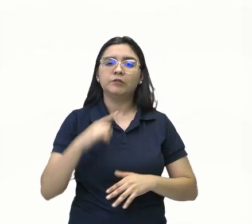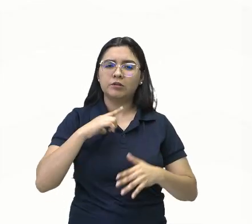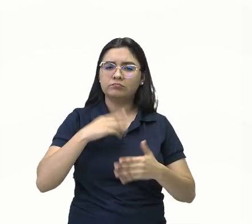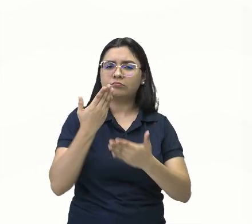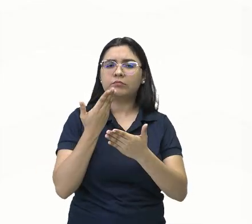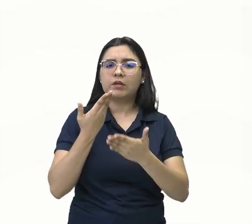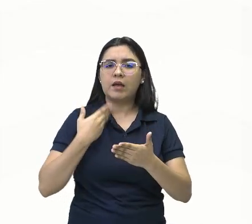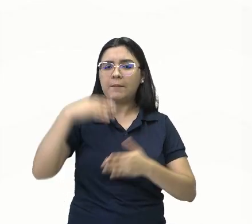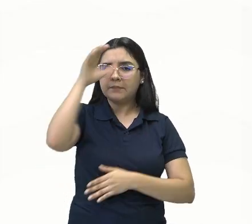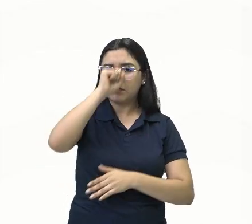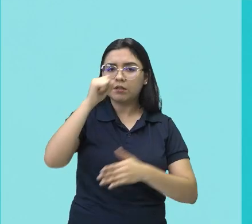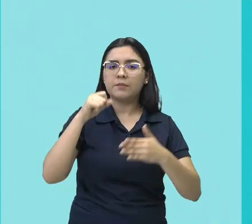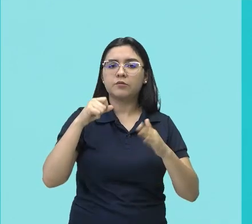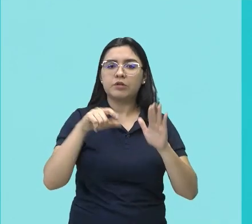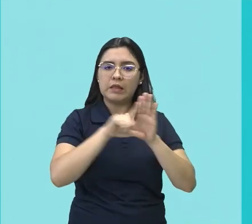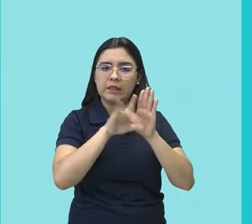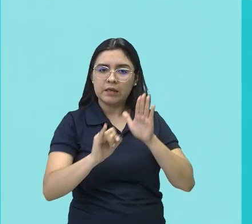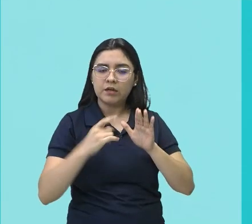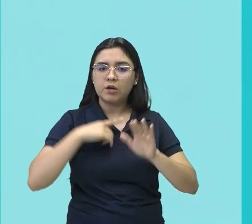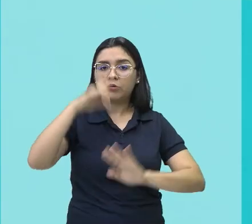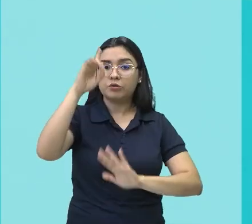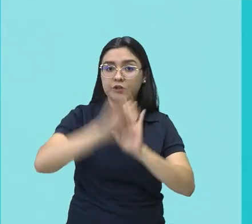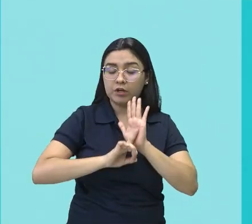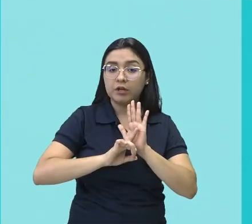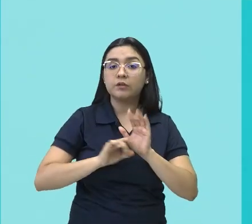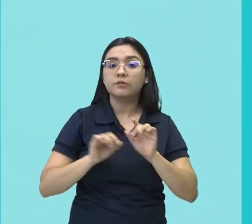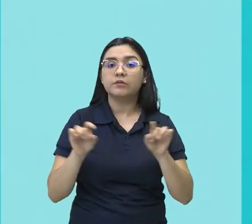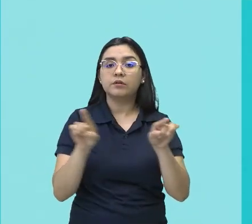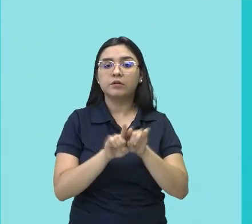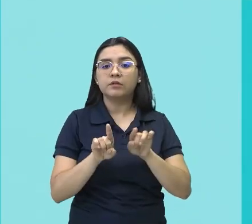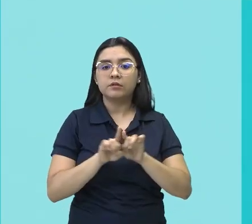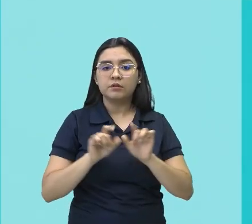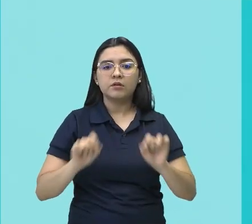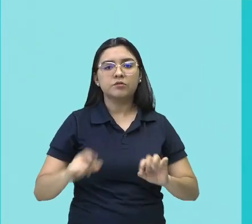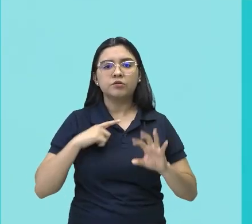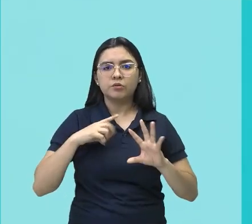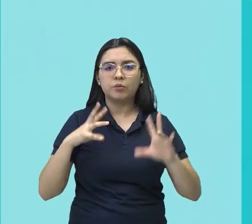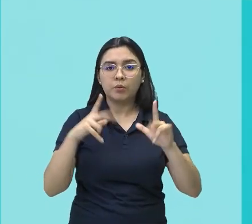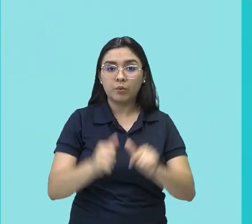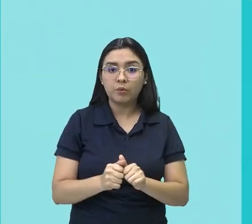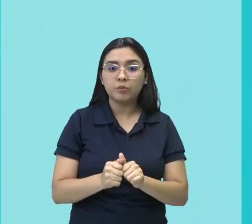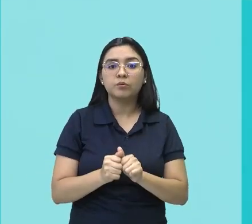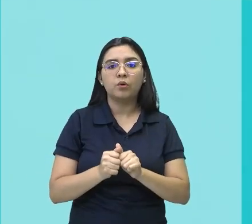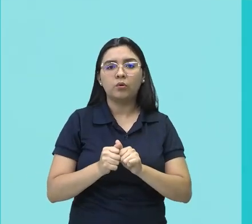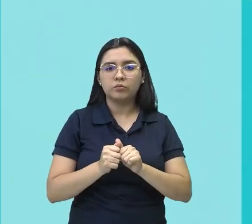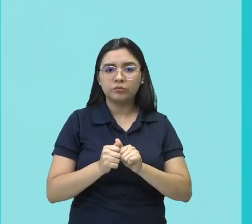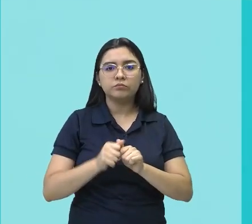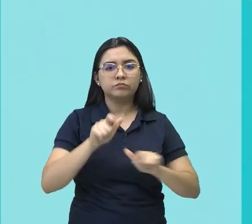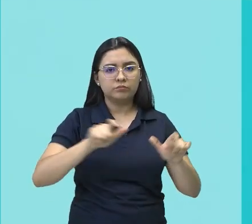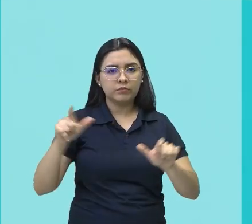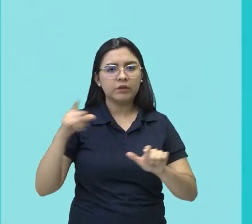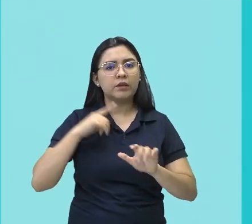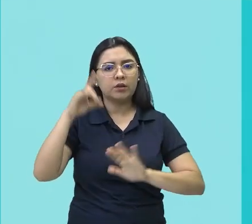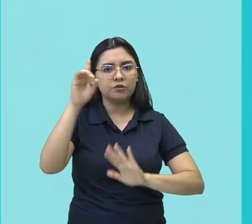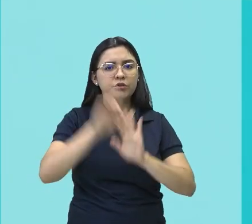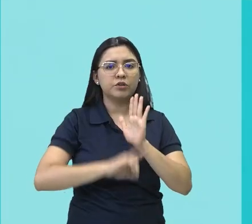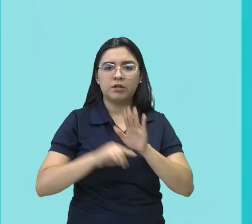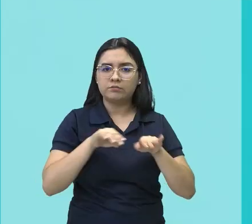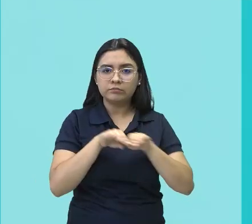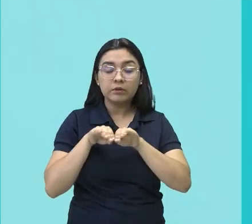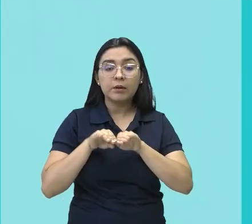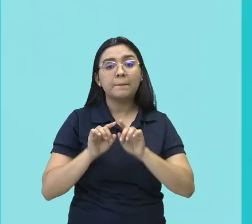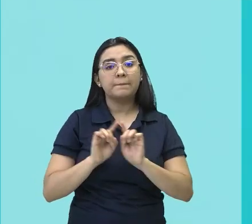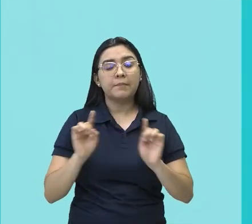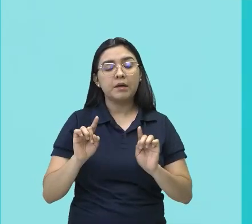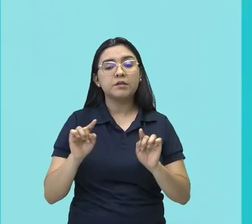né, que são relacionadas aos direitos, o direito universal, né, que todos os seres humanos têm, os mesmos direitos,